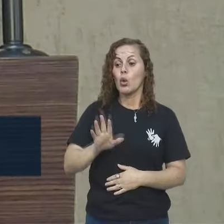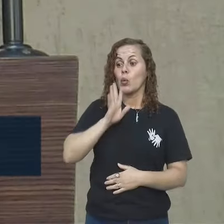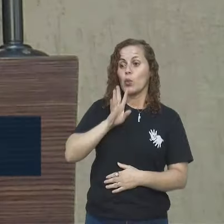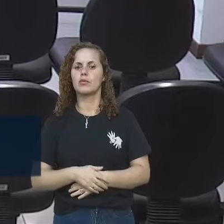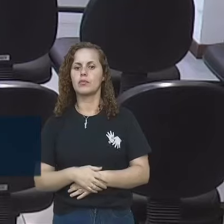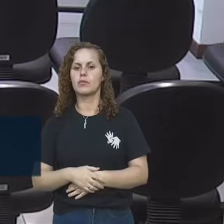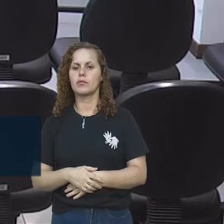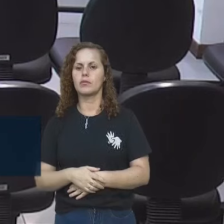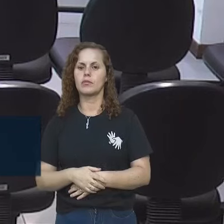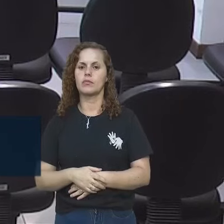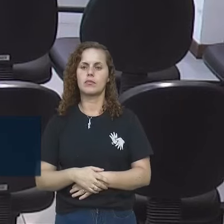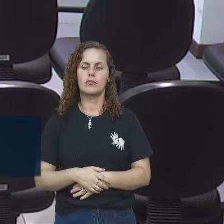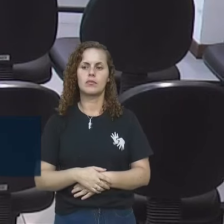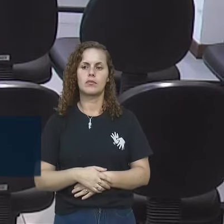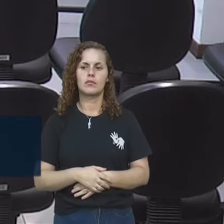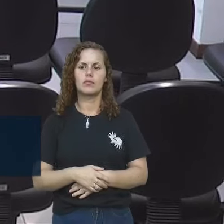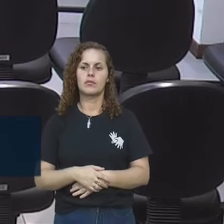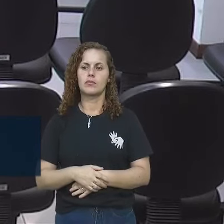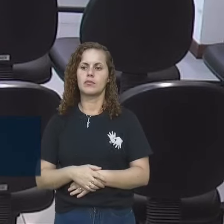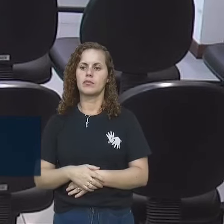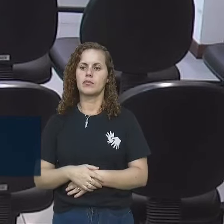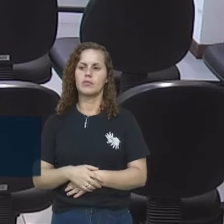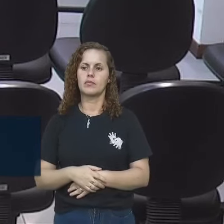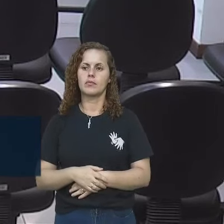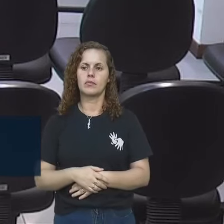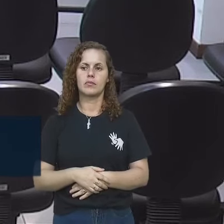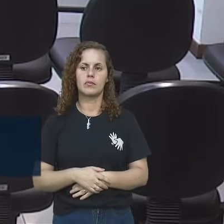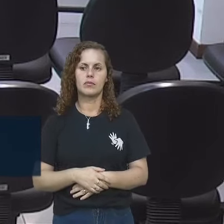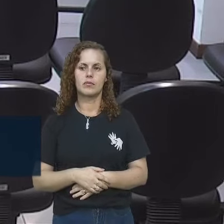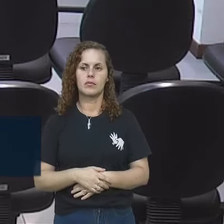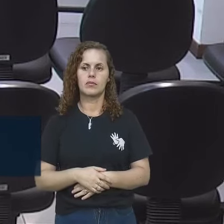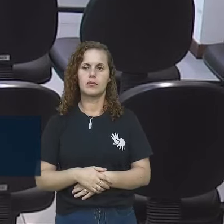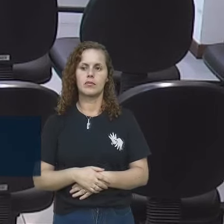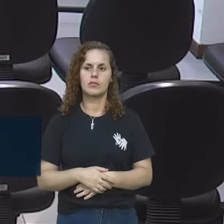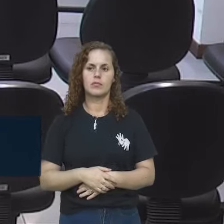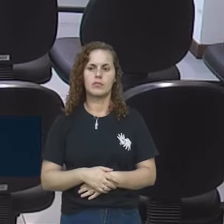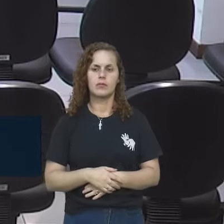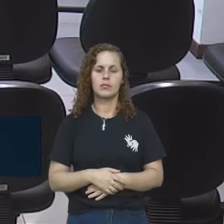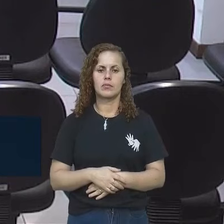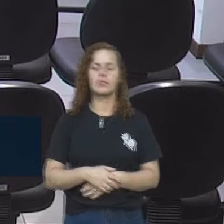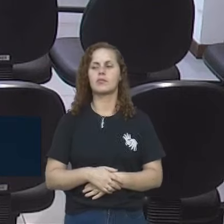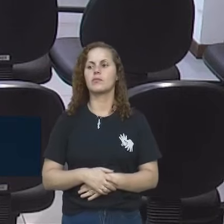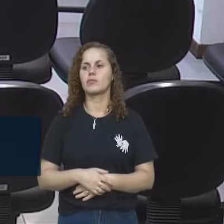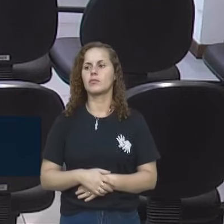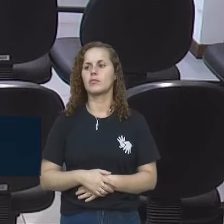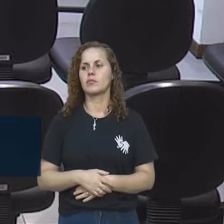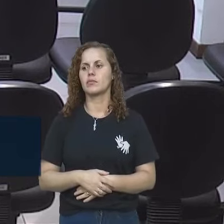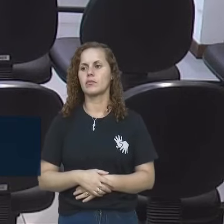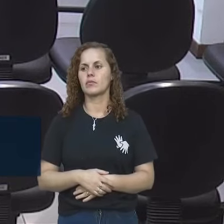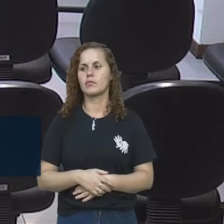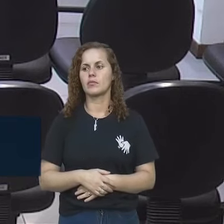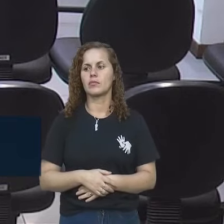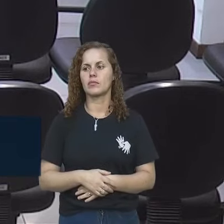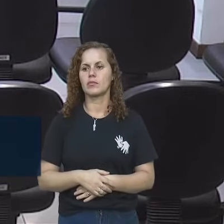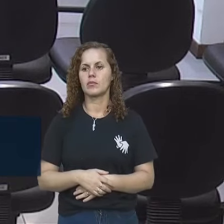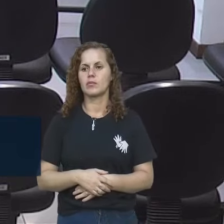e marl Januário que trata do impedimento de se iniciar novas obras públicas no município Enquanto houver obras emergenciais